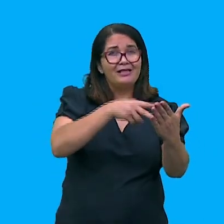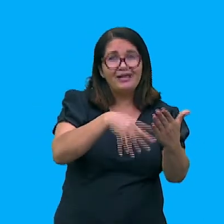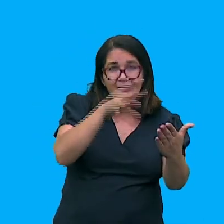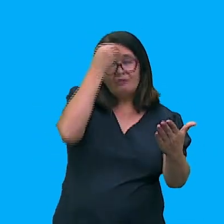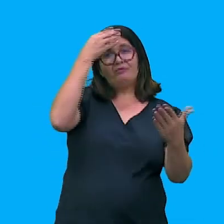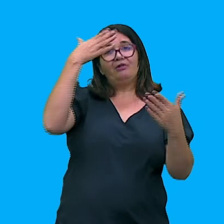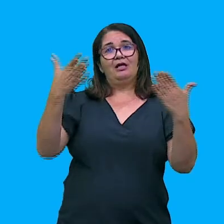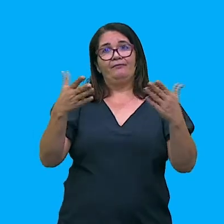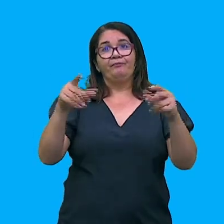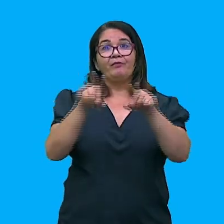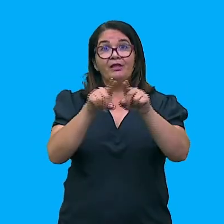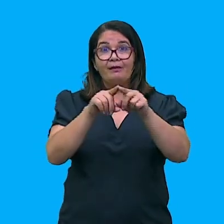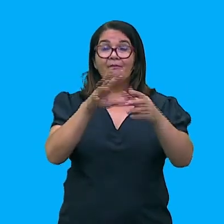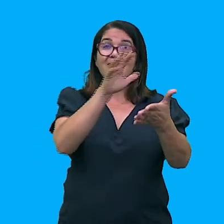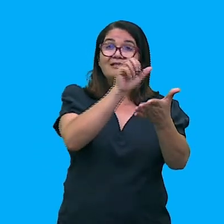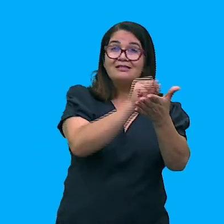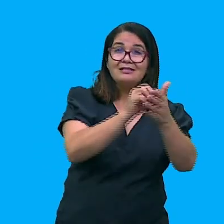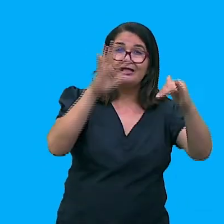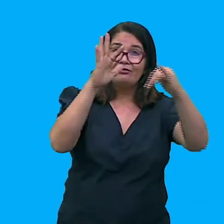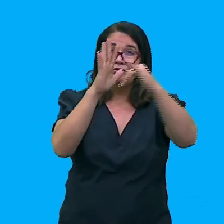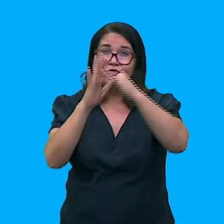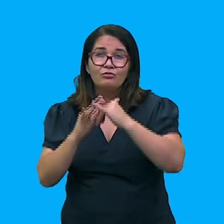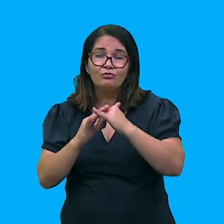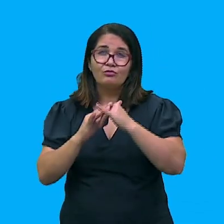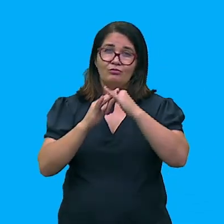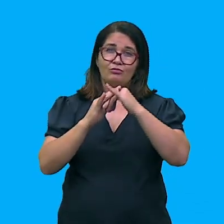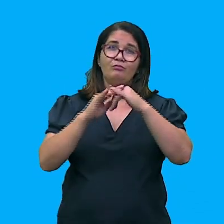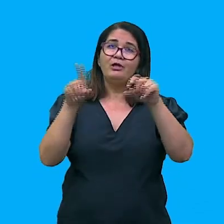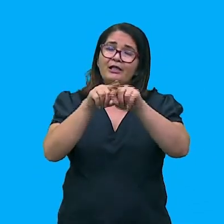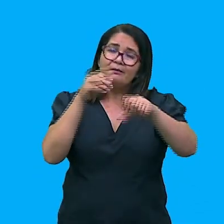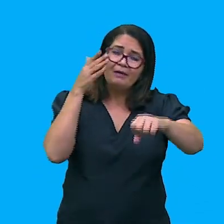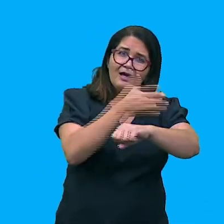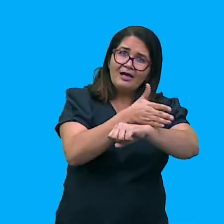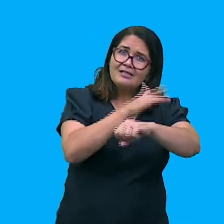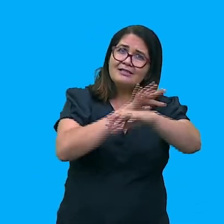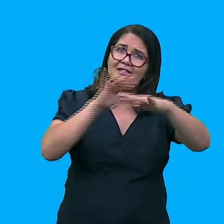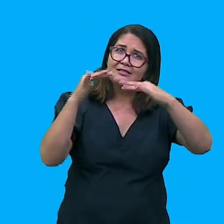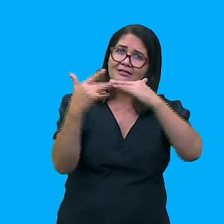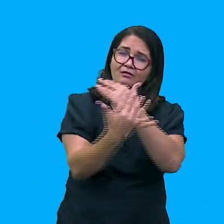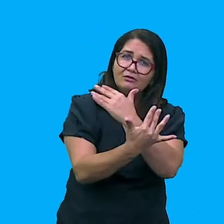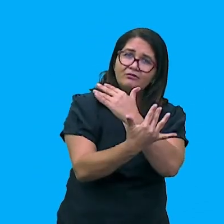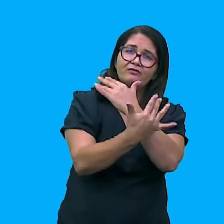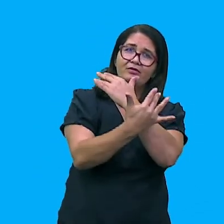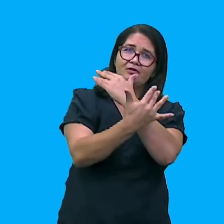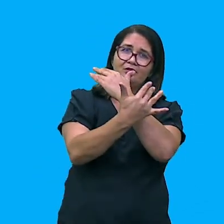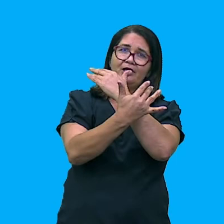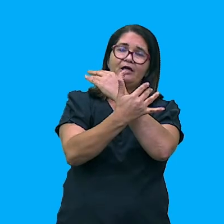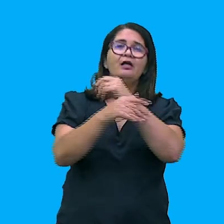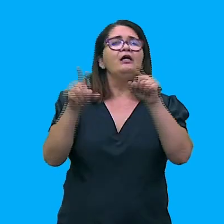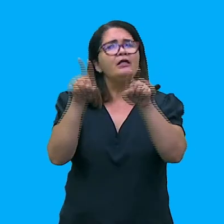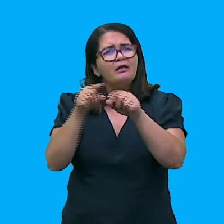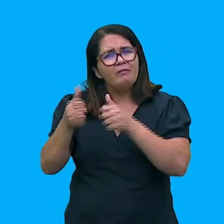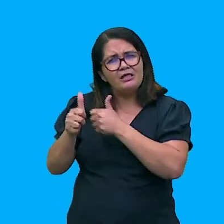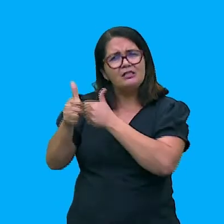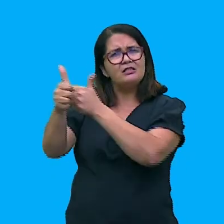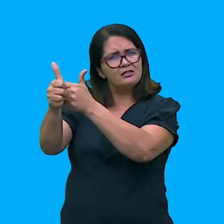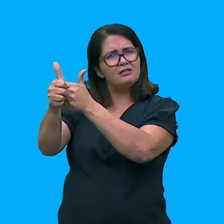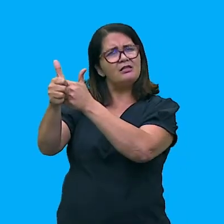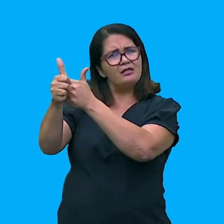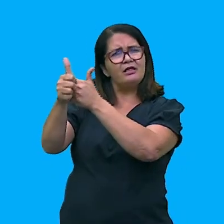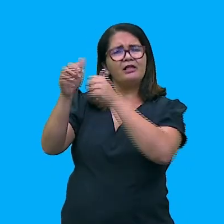YouTube SMEDGV para assistir às aulas quantas vezes você precisar. Nos acompanhe nas nossas